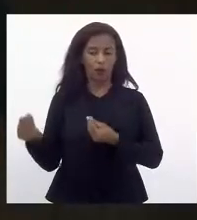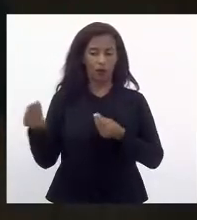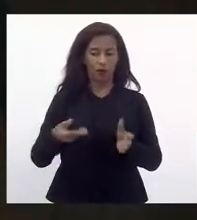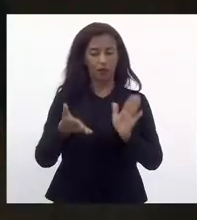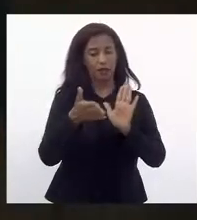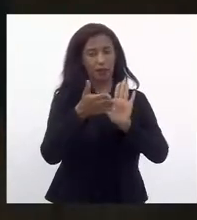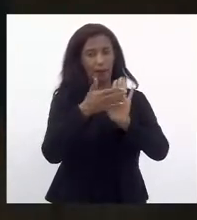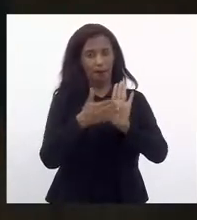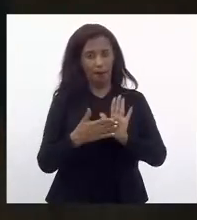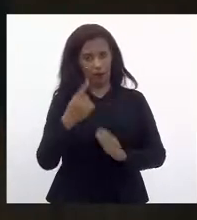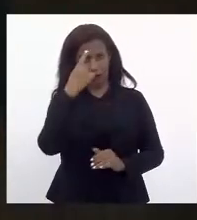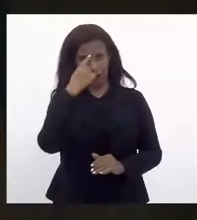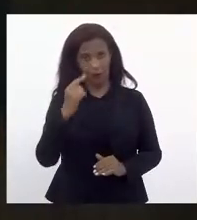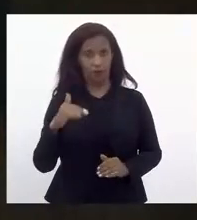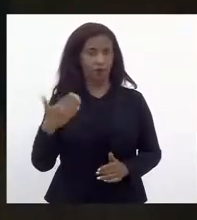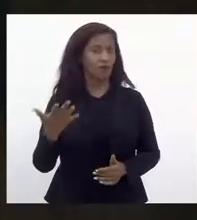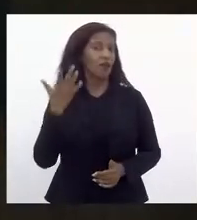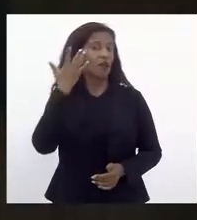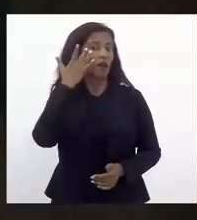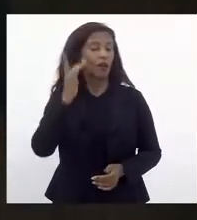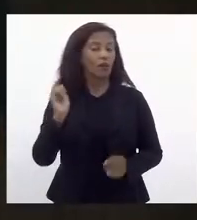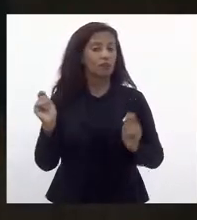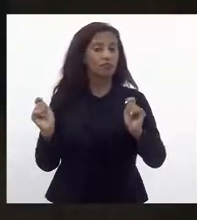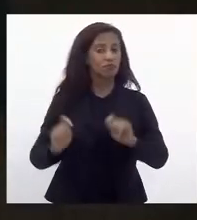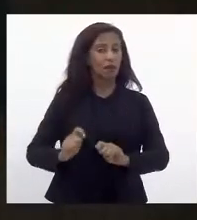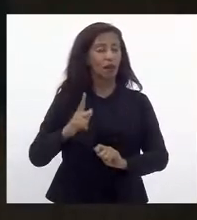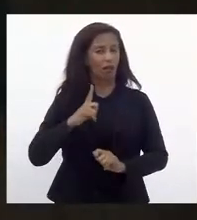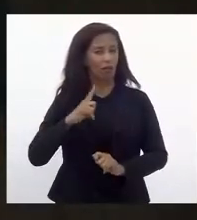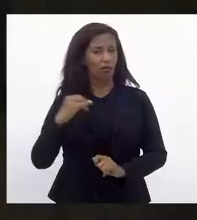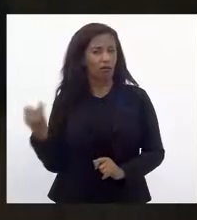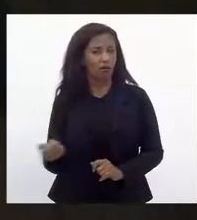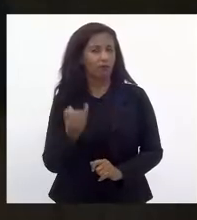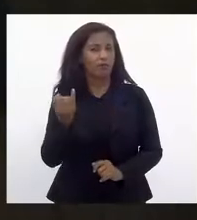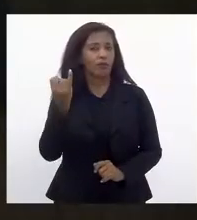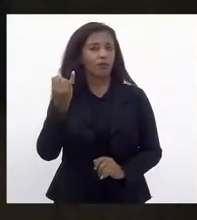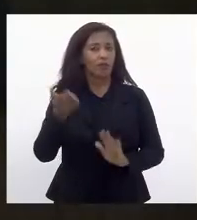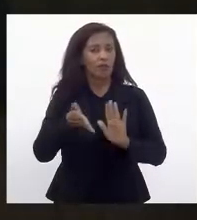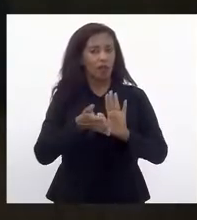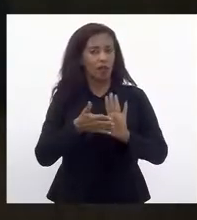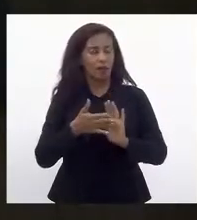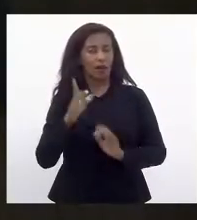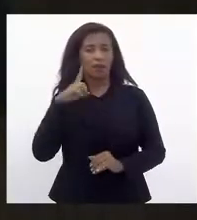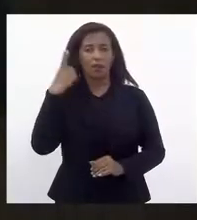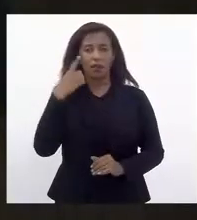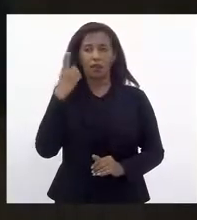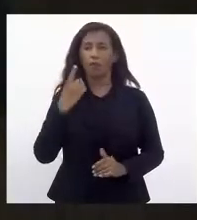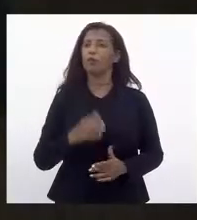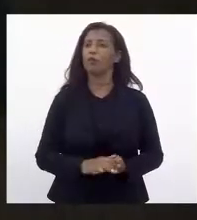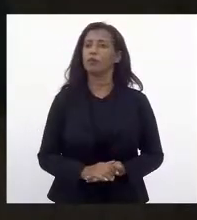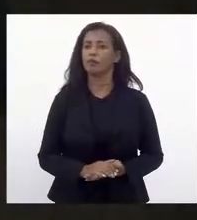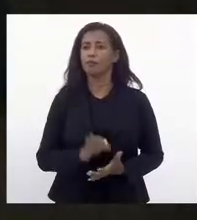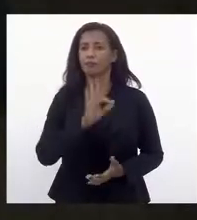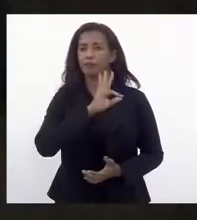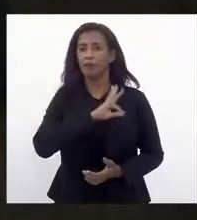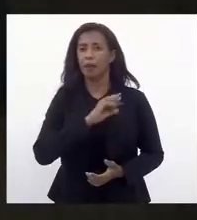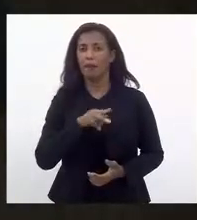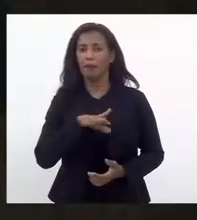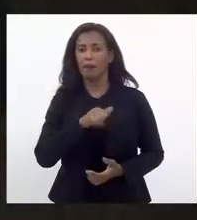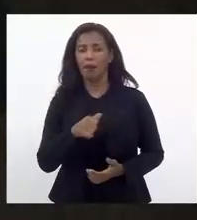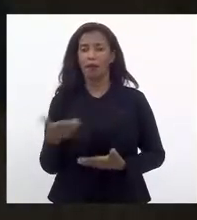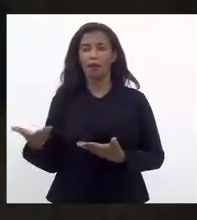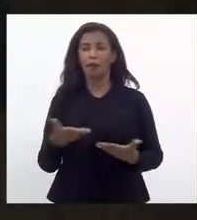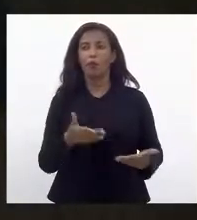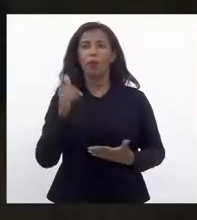pauta semana que vem, acho que tem relevância a proposta da deputada Marta, para a